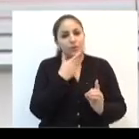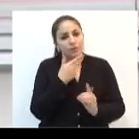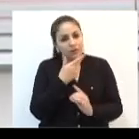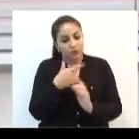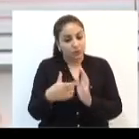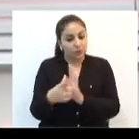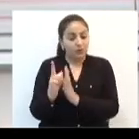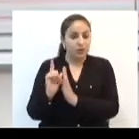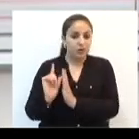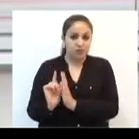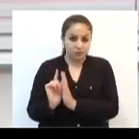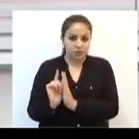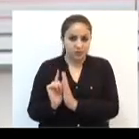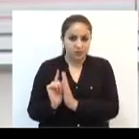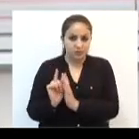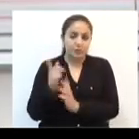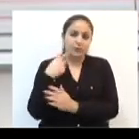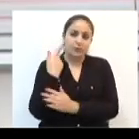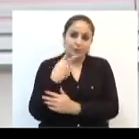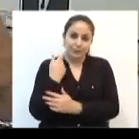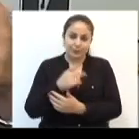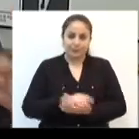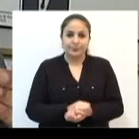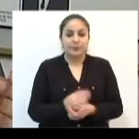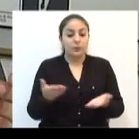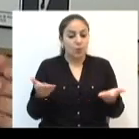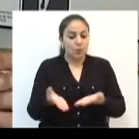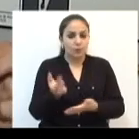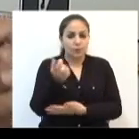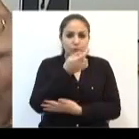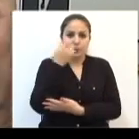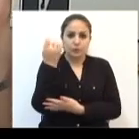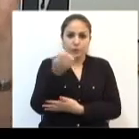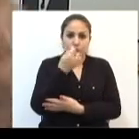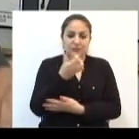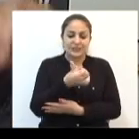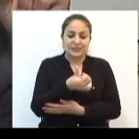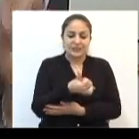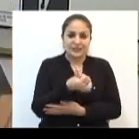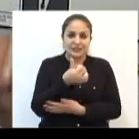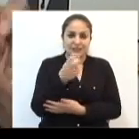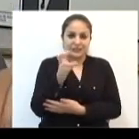mencionado anteriormente pelo parlamentar. Hoje no Rio Grande do Sul,